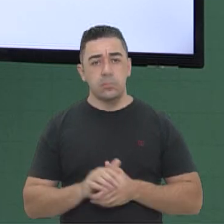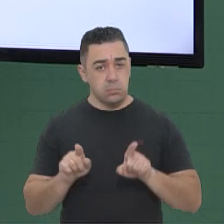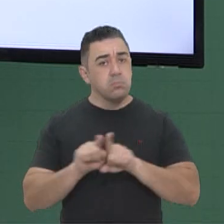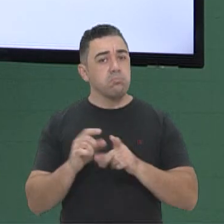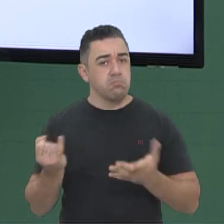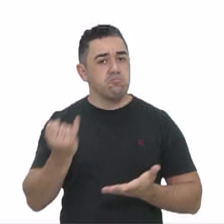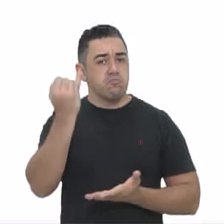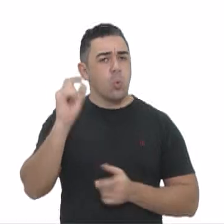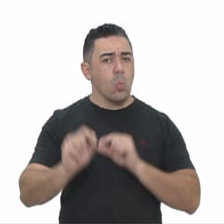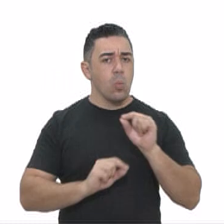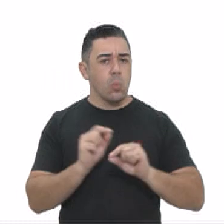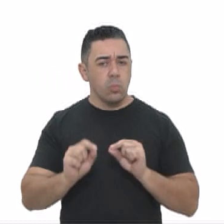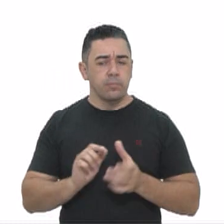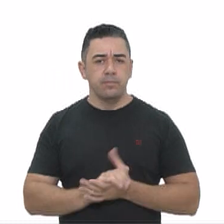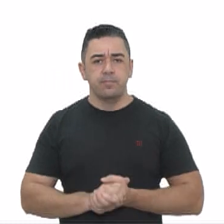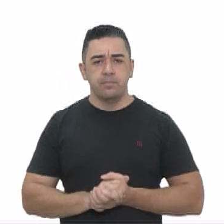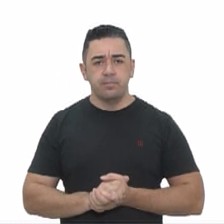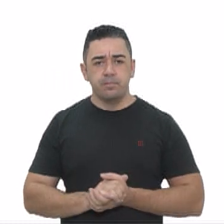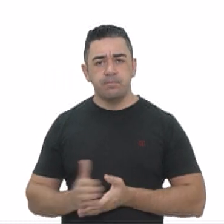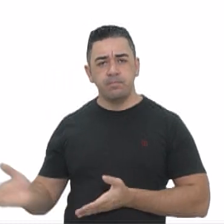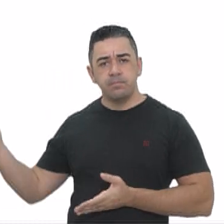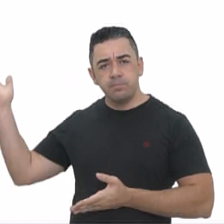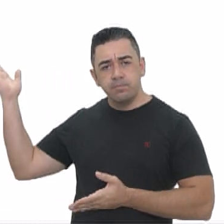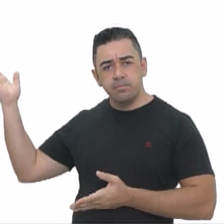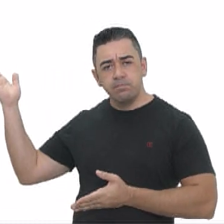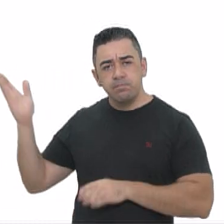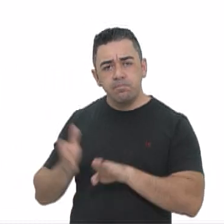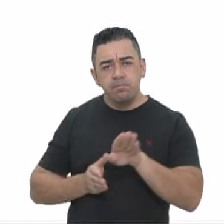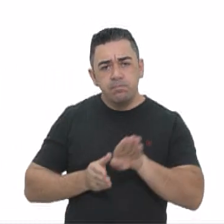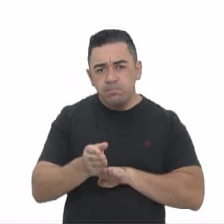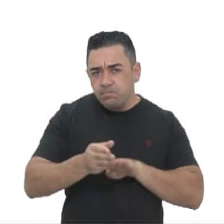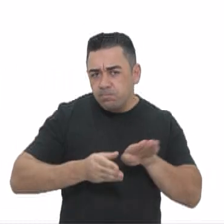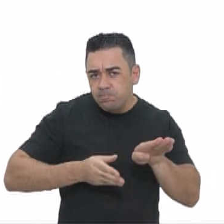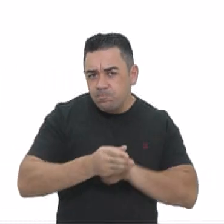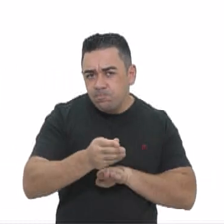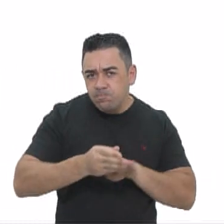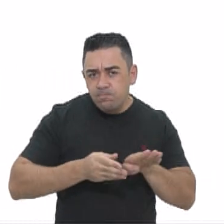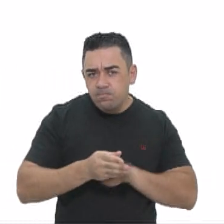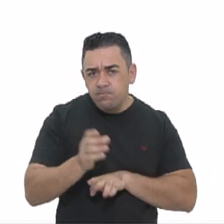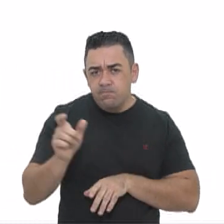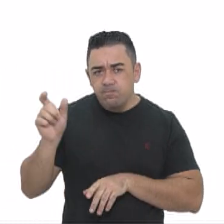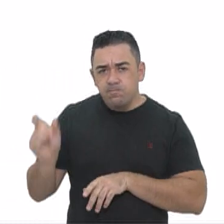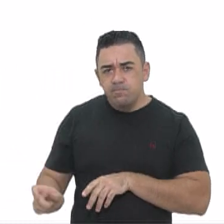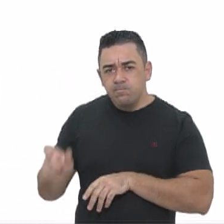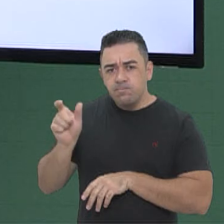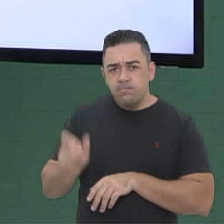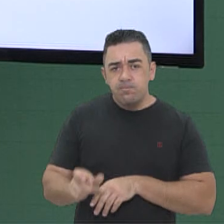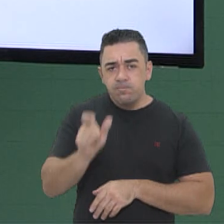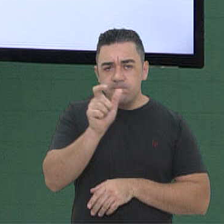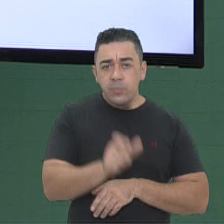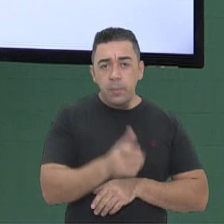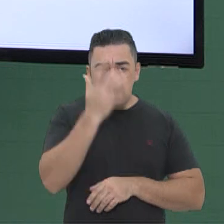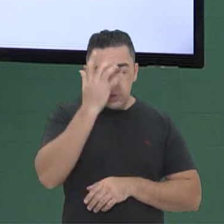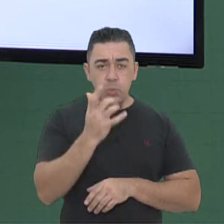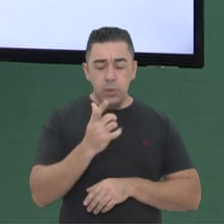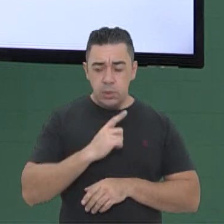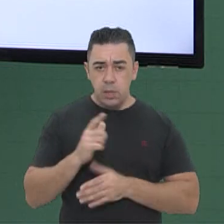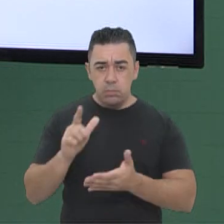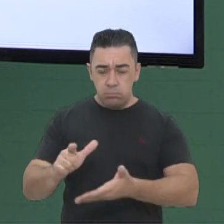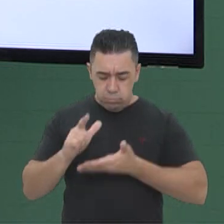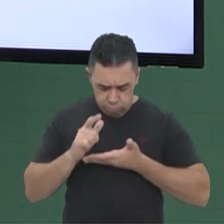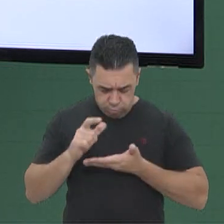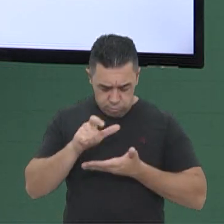importante, conselhos e dados úteis. Ou seja, as pessoas que vão adquirir estas guias de